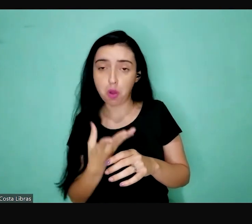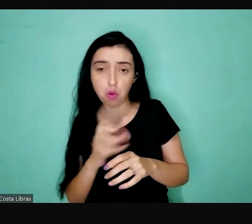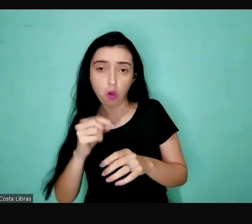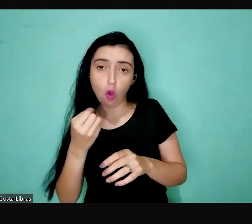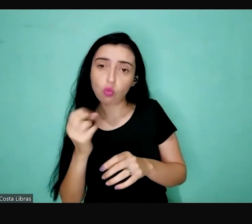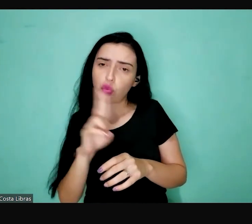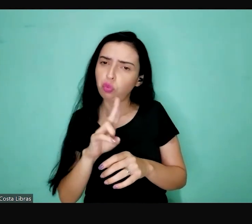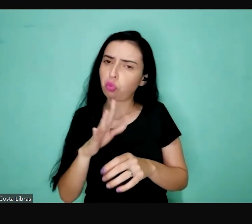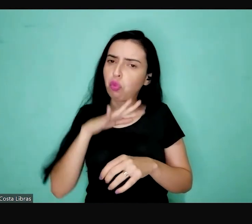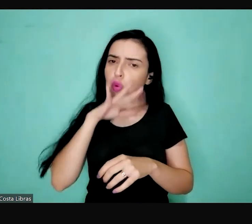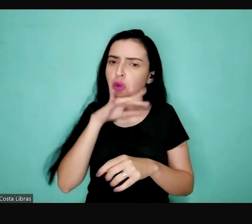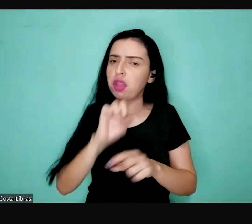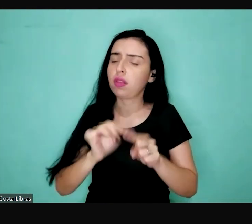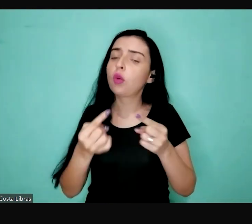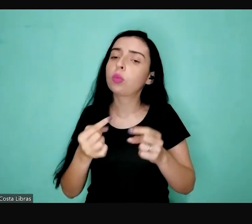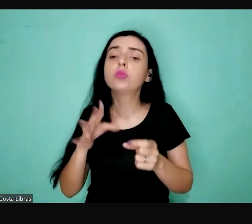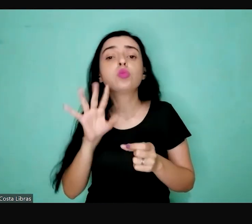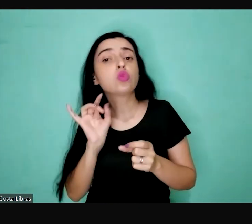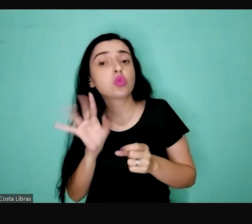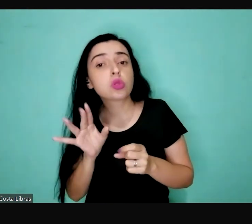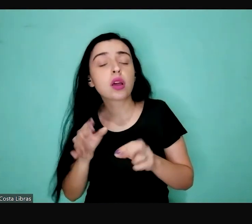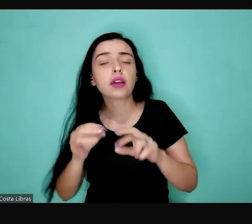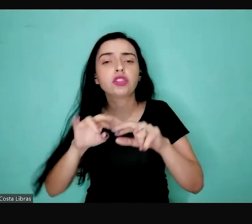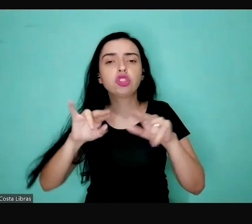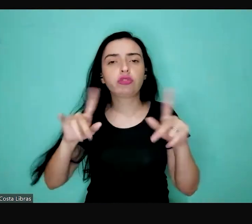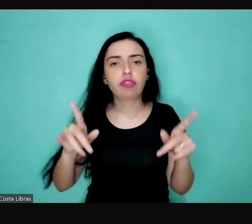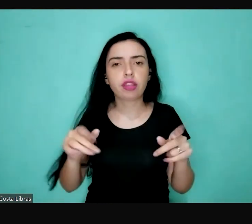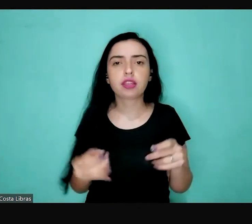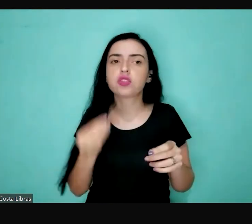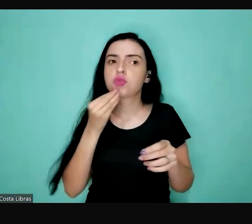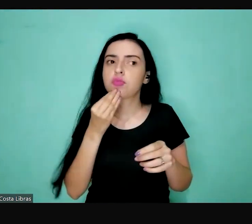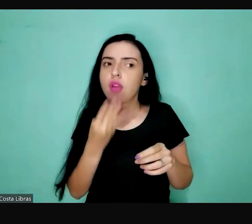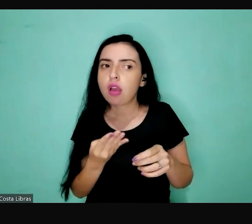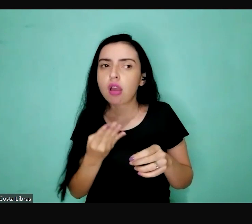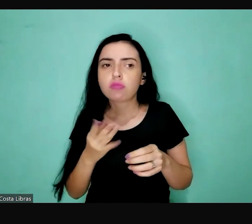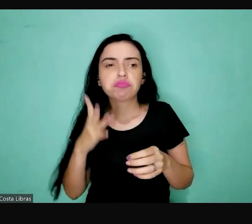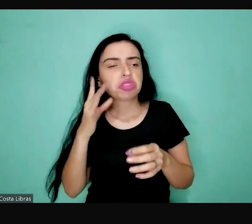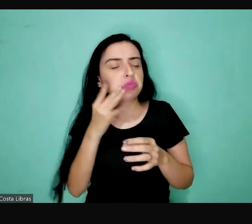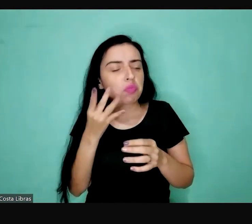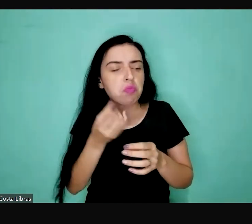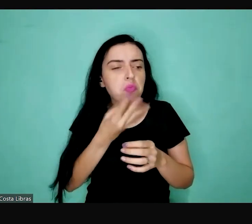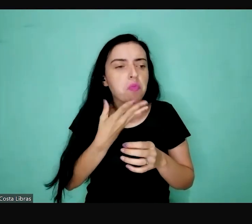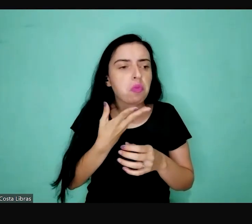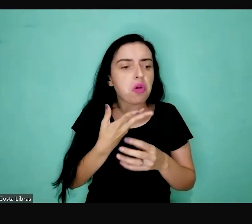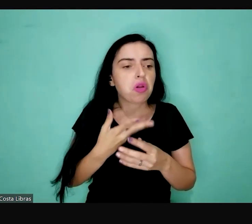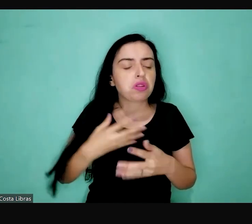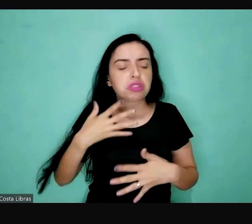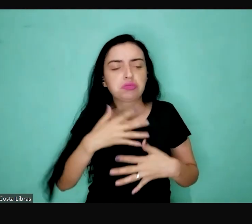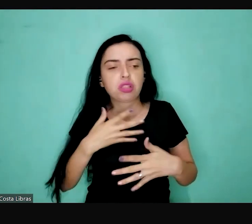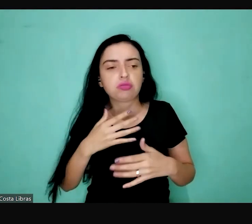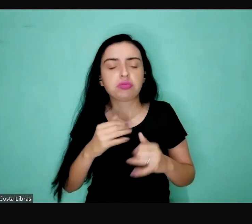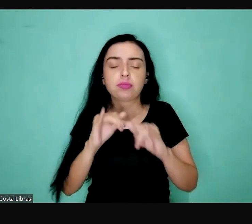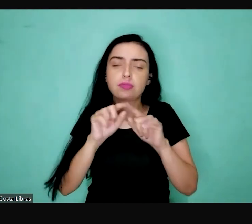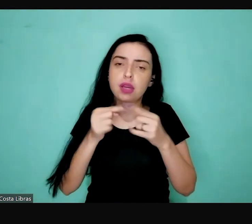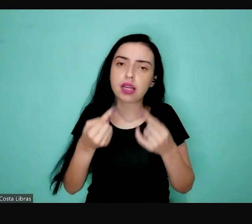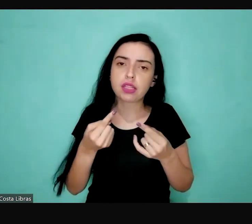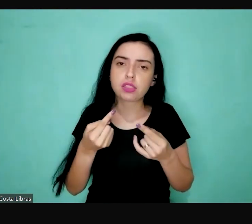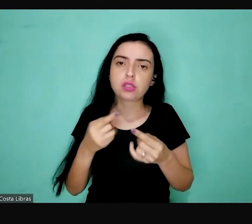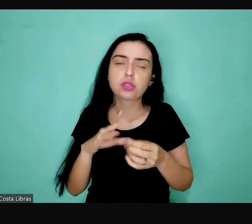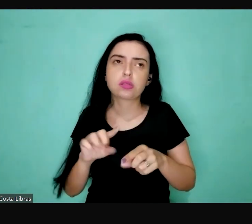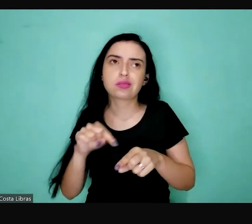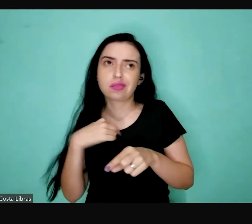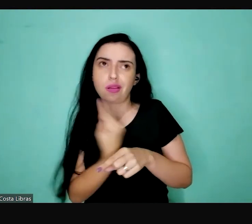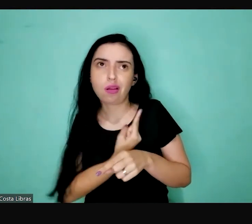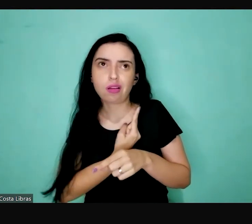diferente. Eu confesso que tenho todo encantamento pelas boas vontades, etc., mas nós costumamos dizer que